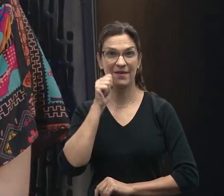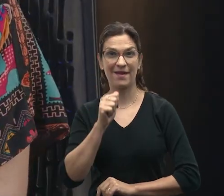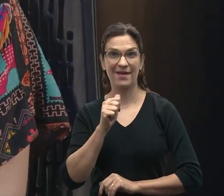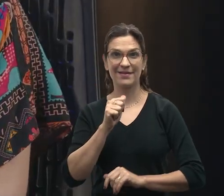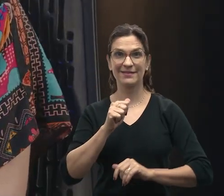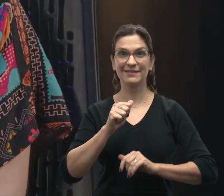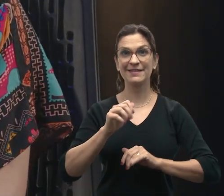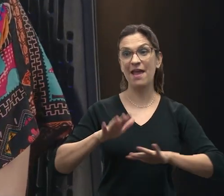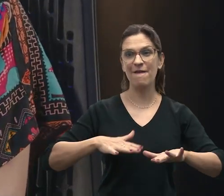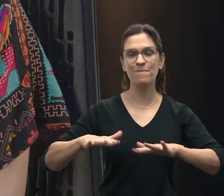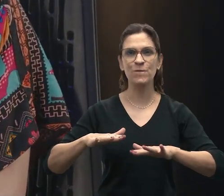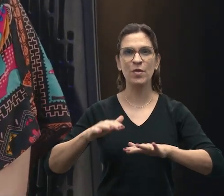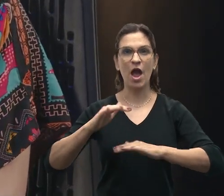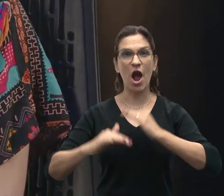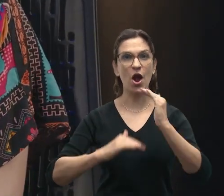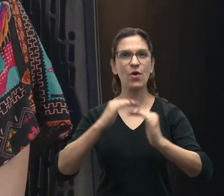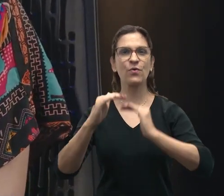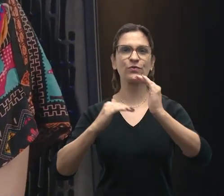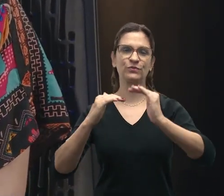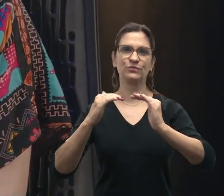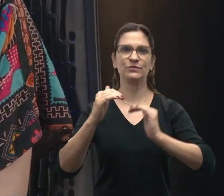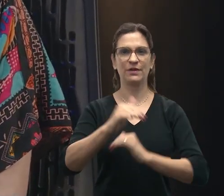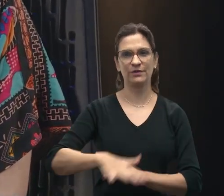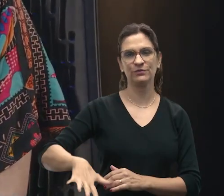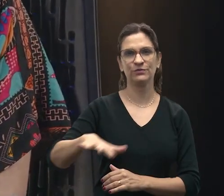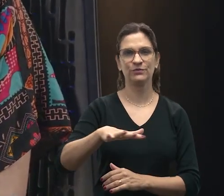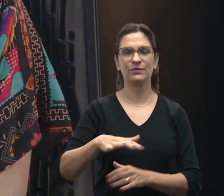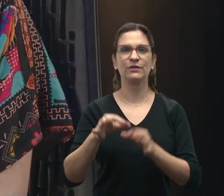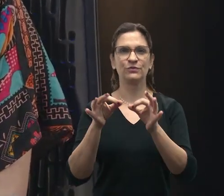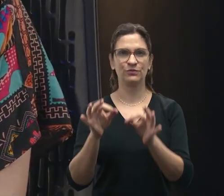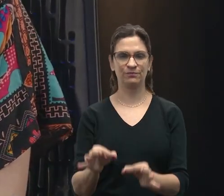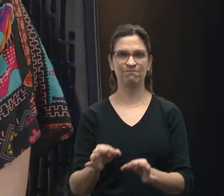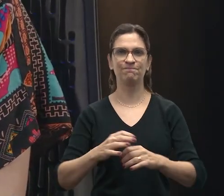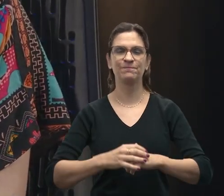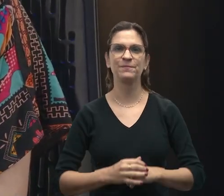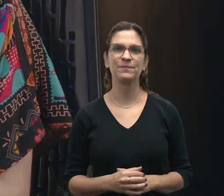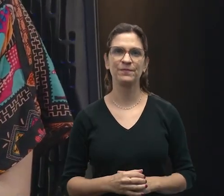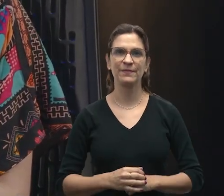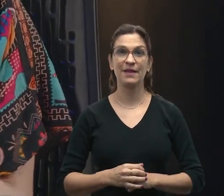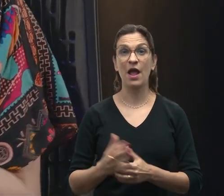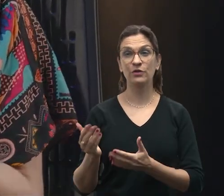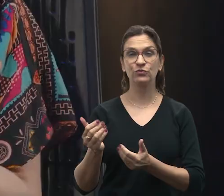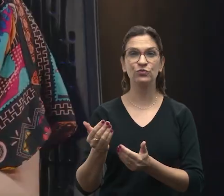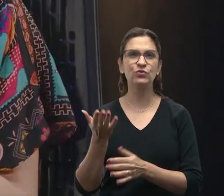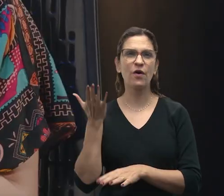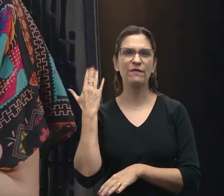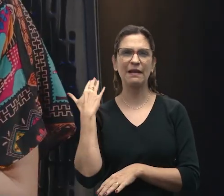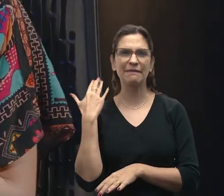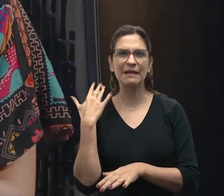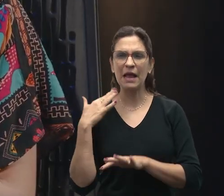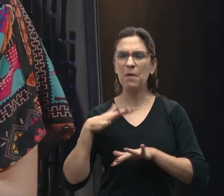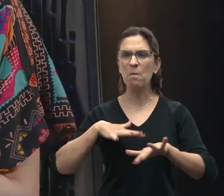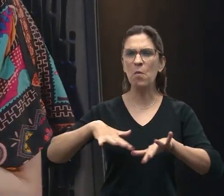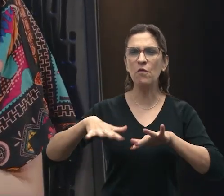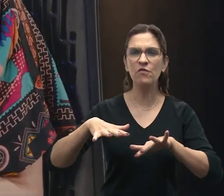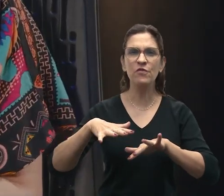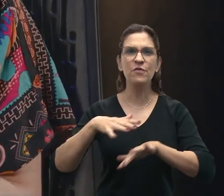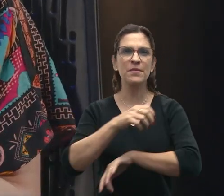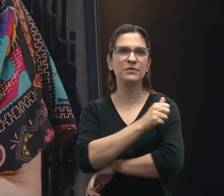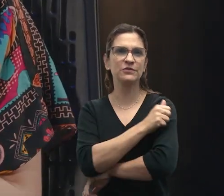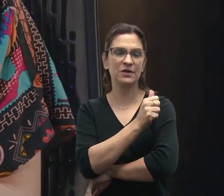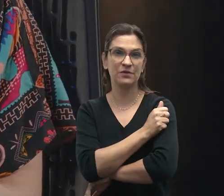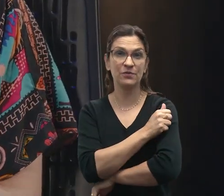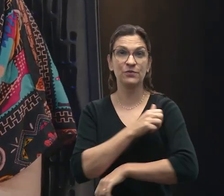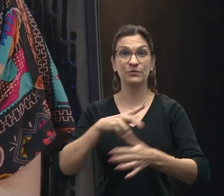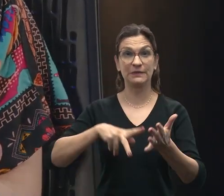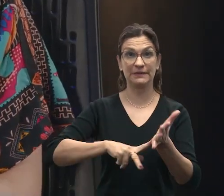pela construção de uma sociedade mais justa. Desde jovem, ela participa de movimentos estudantil, sindical e